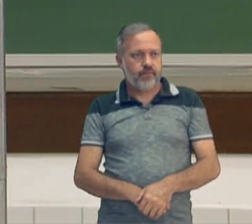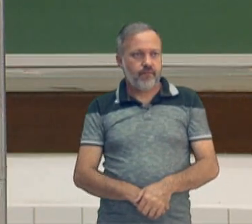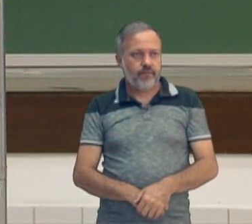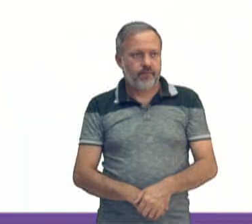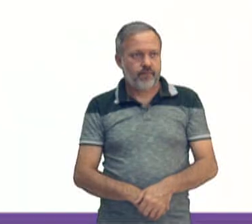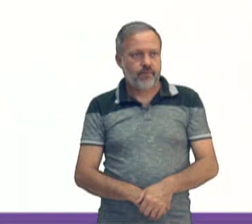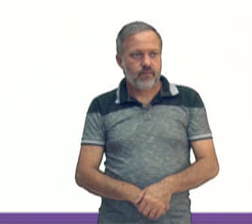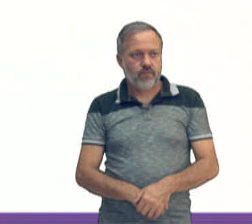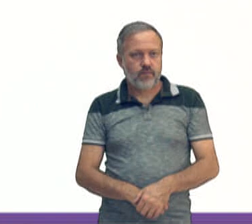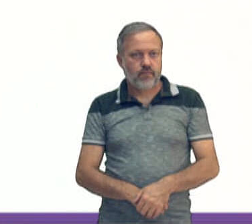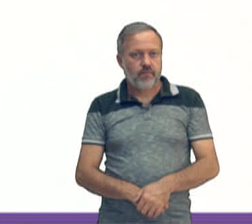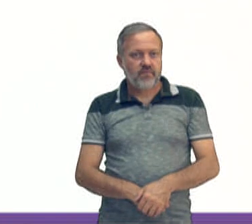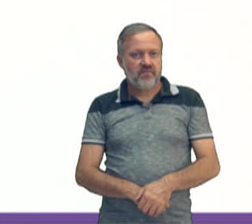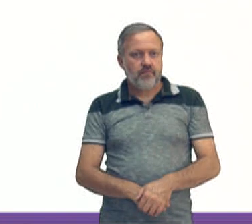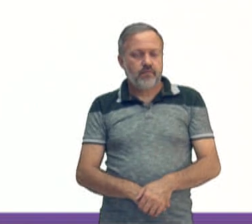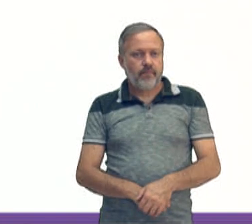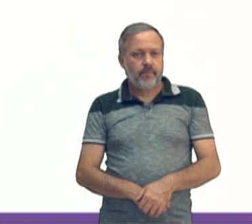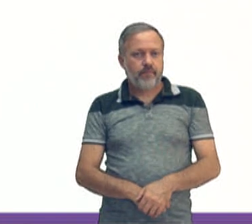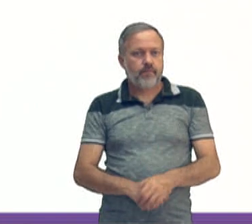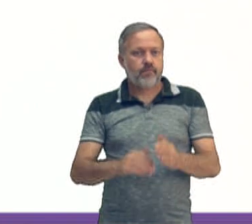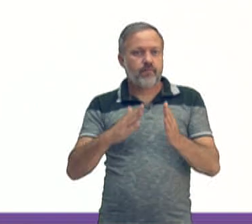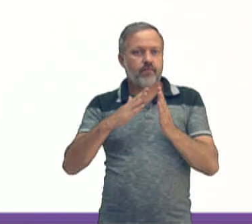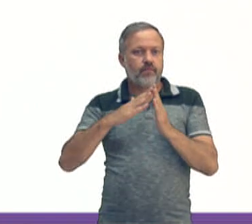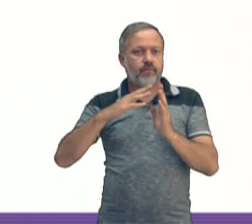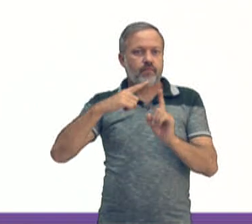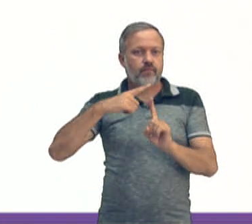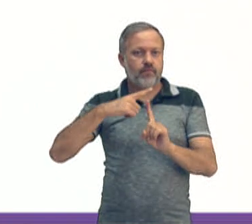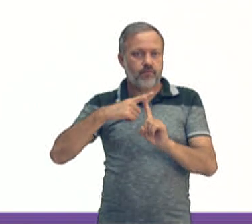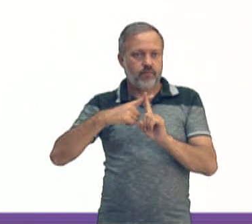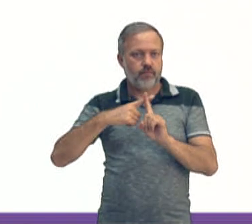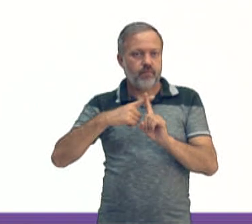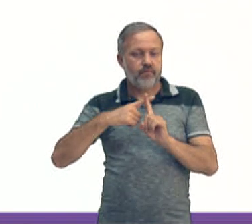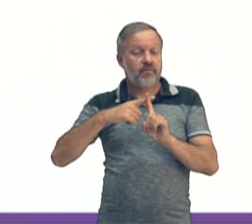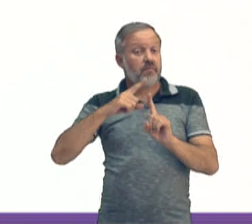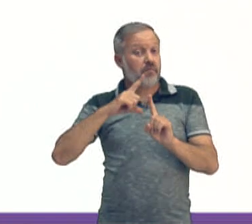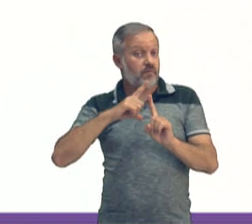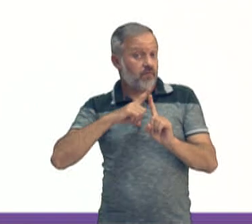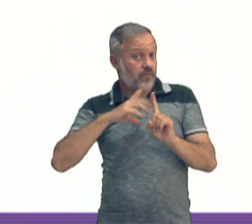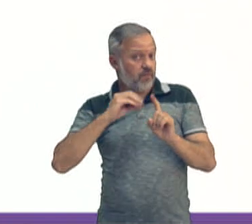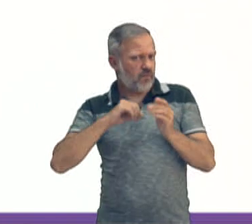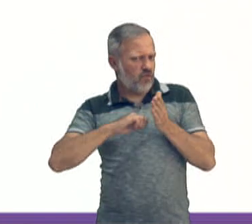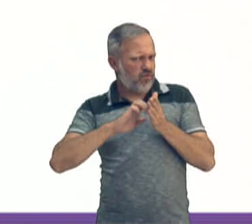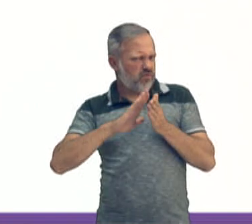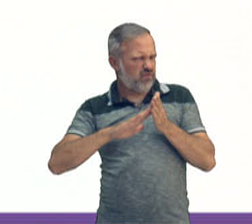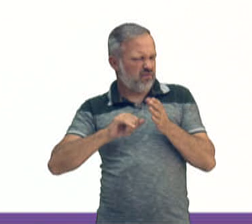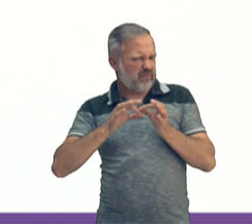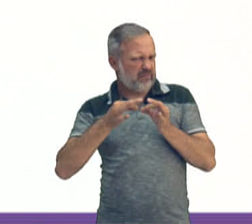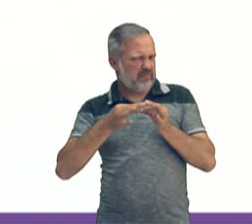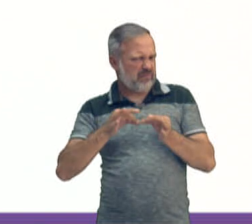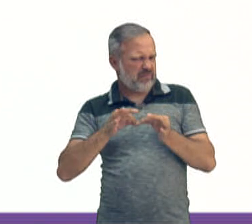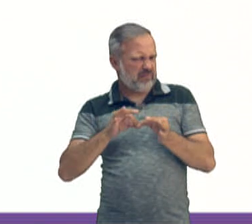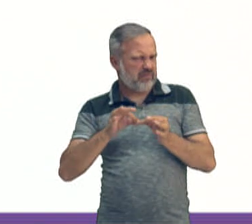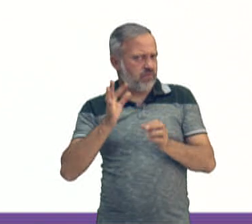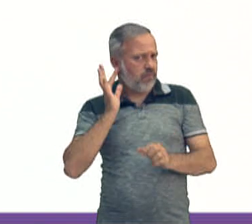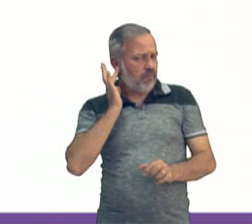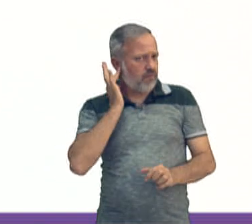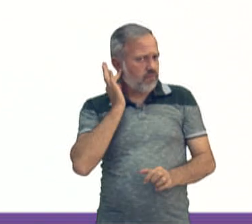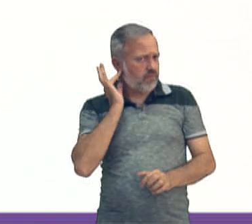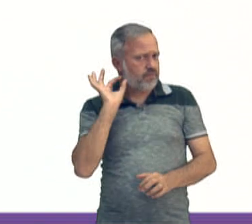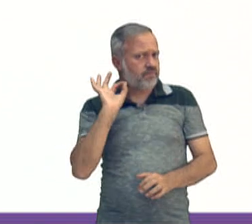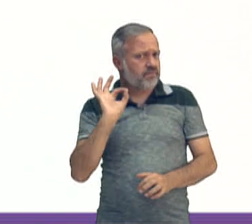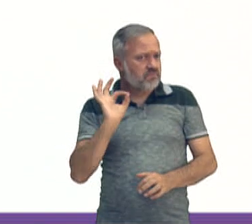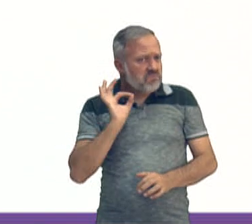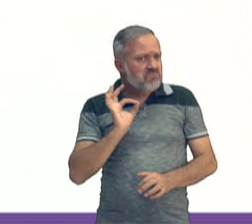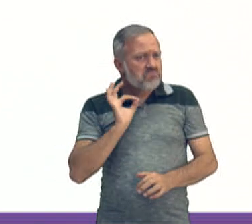igrejas católicas são verdadeiras obras de arte arquitetônica, e tudo é muito intencional, sendo que muitas delas são consideradas